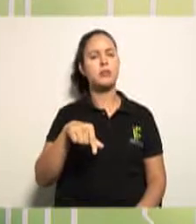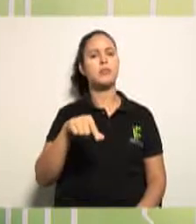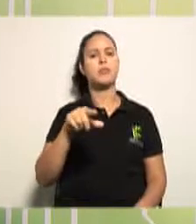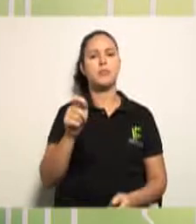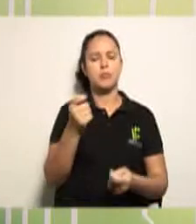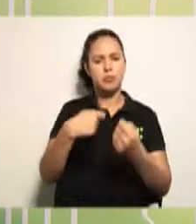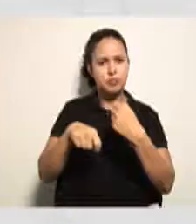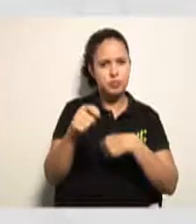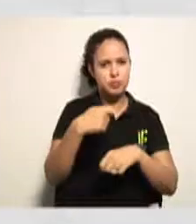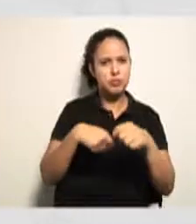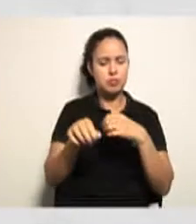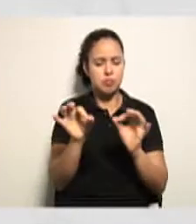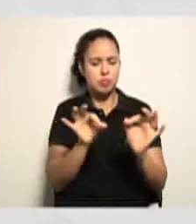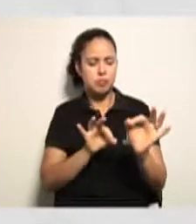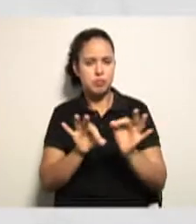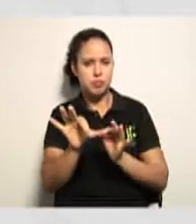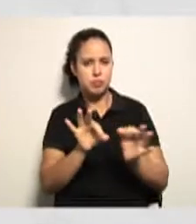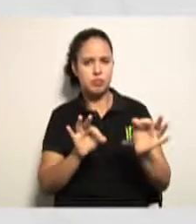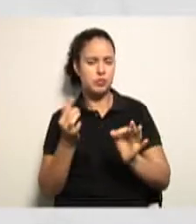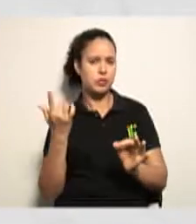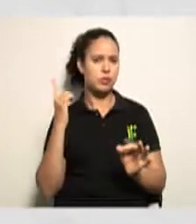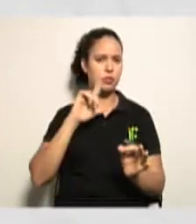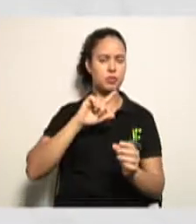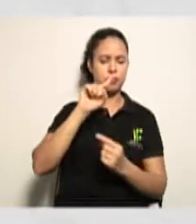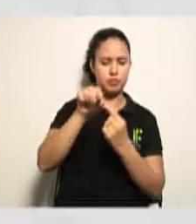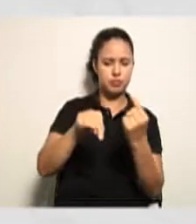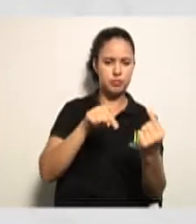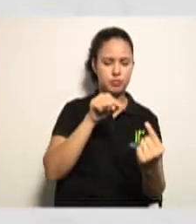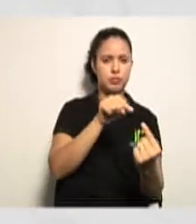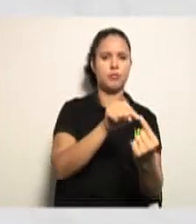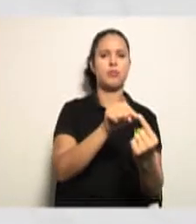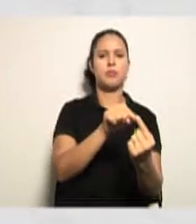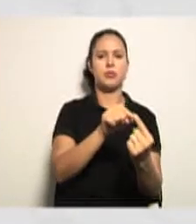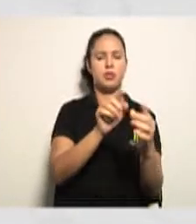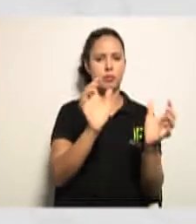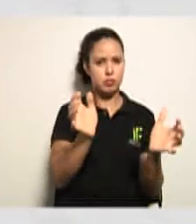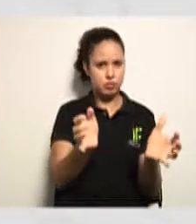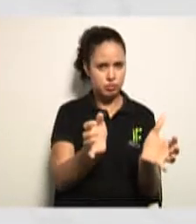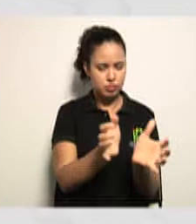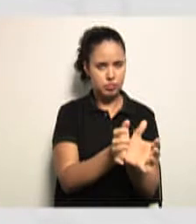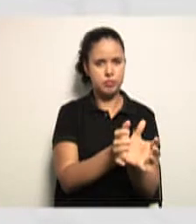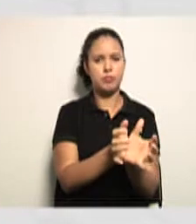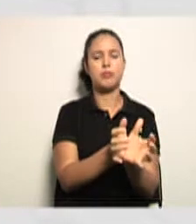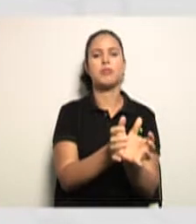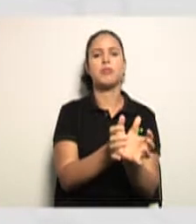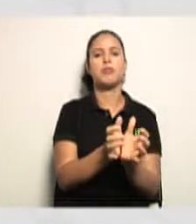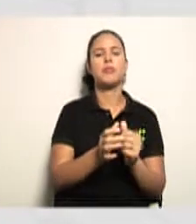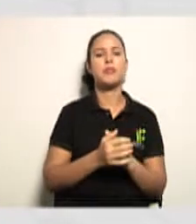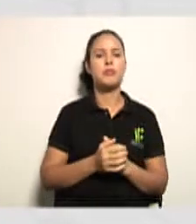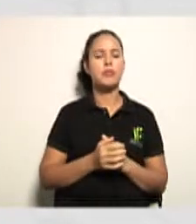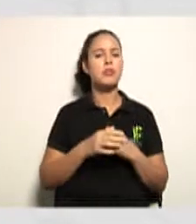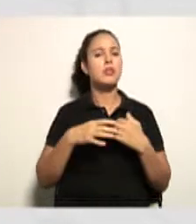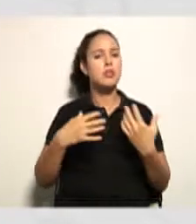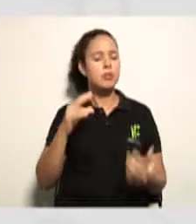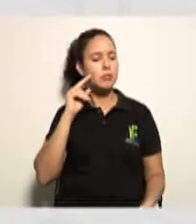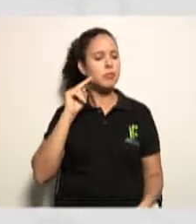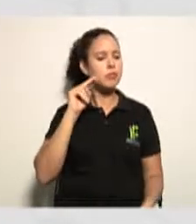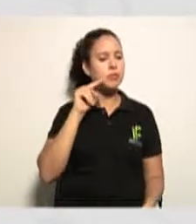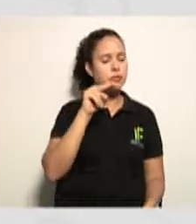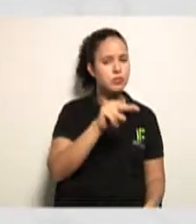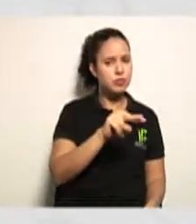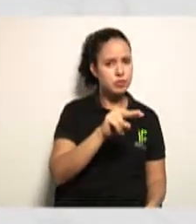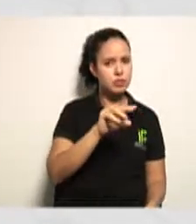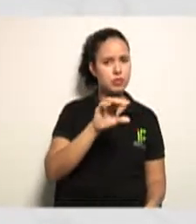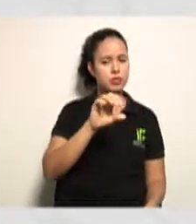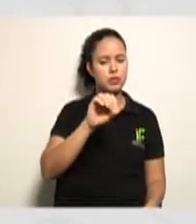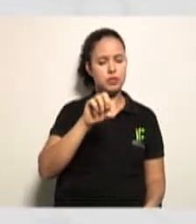para atingir determinados objetivos em conjunto. Então, eu olho para a organização,